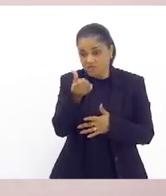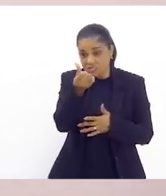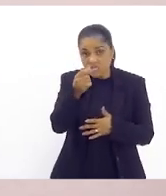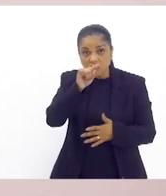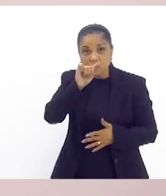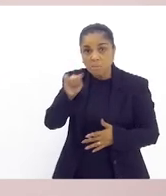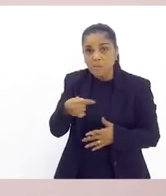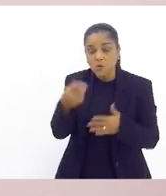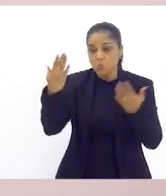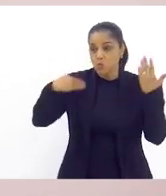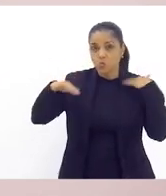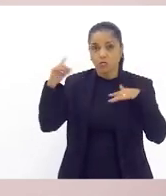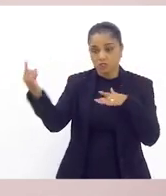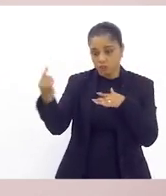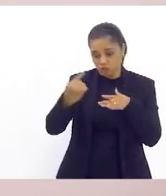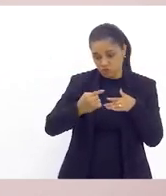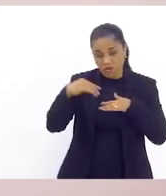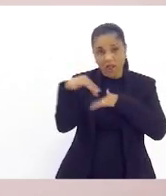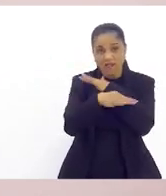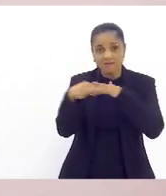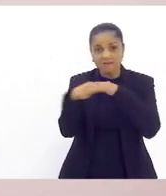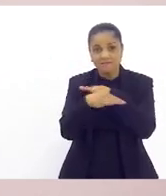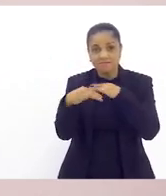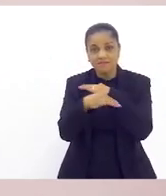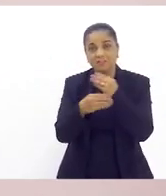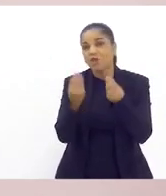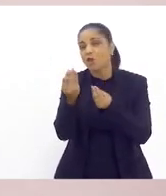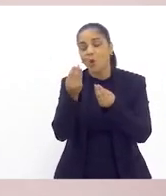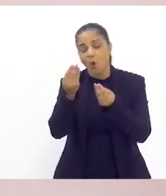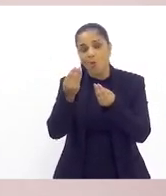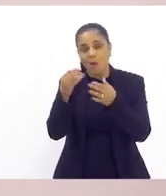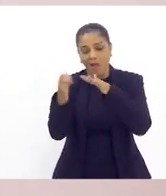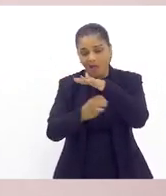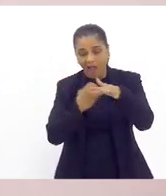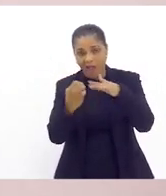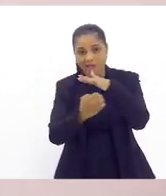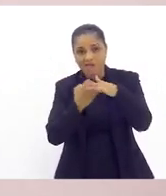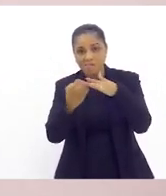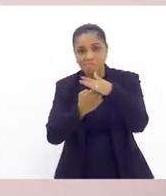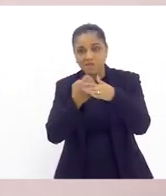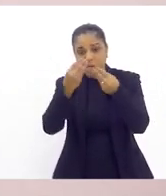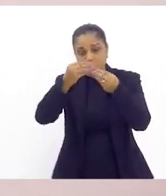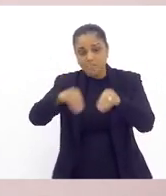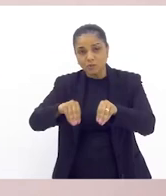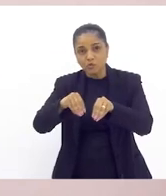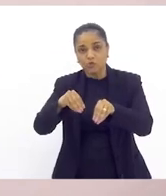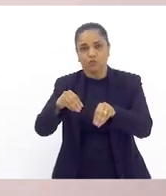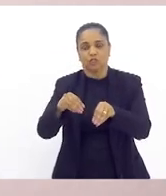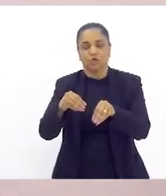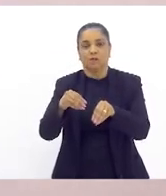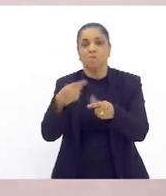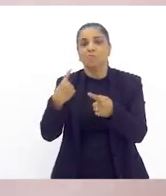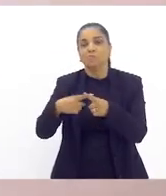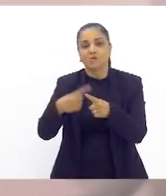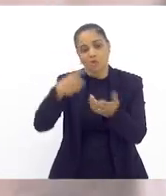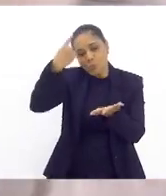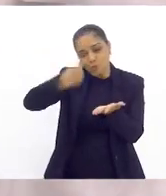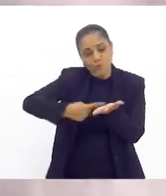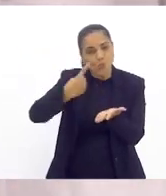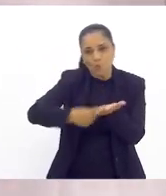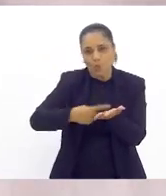tempo e a gente não pode ser lesado por uma empresa que infelizmente não cumpre aquilo que foi compactuada